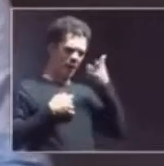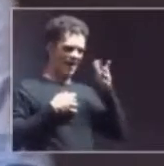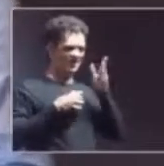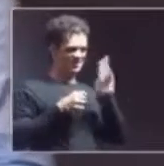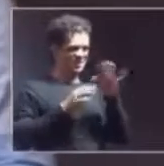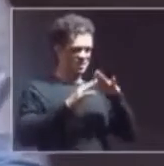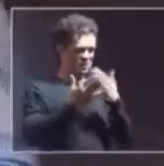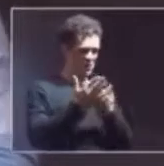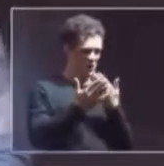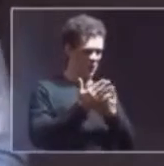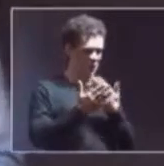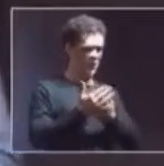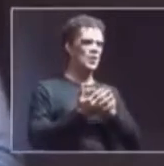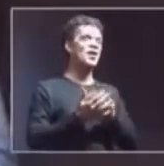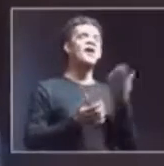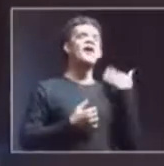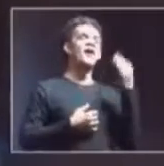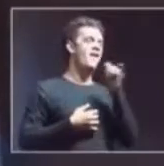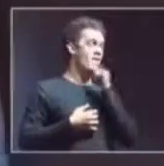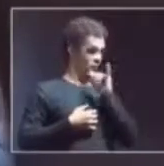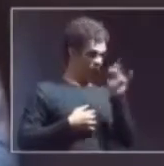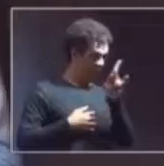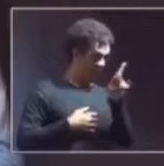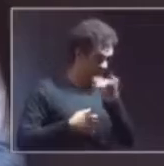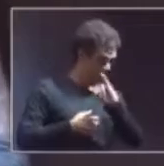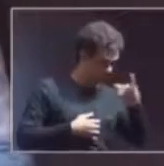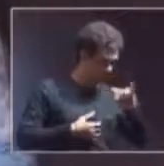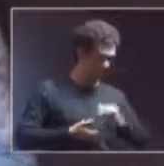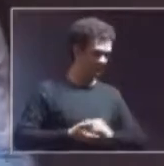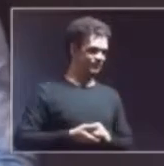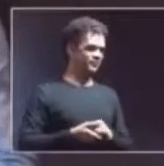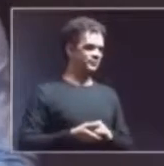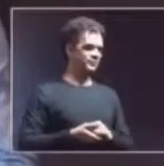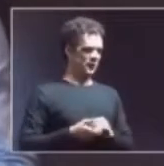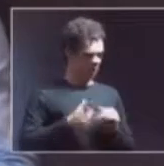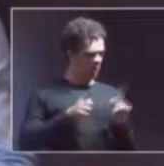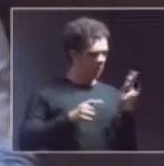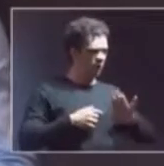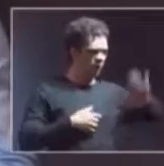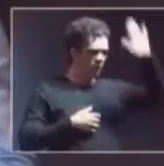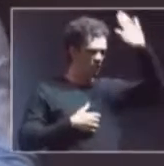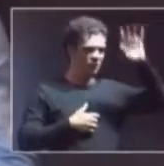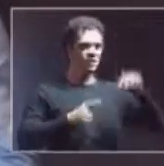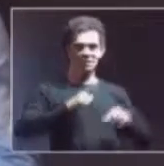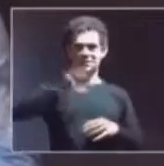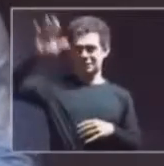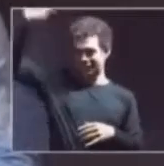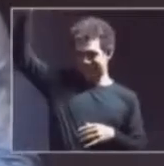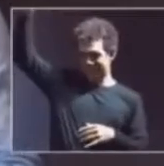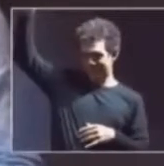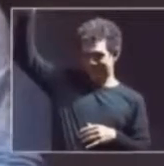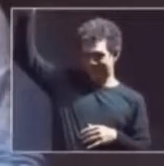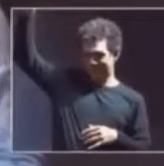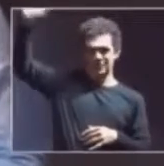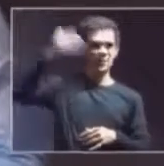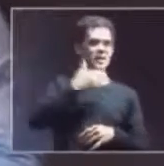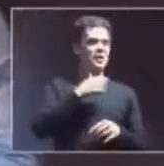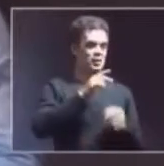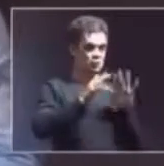escolas, antigamente eu costumava dizer muito assim a professores. Aqui tem professores, por favor, levanta a mão. Escola